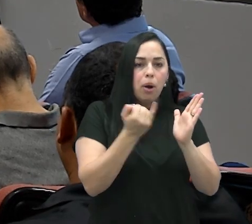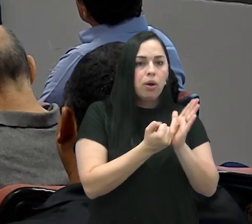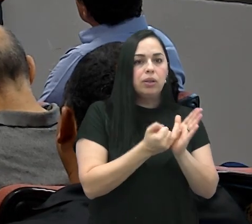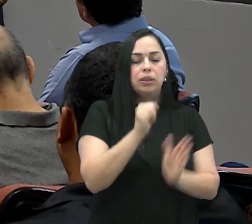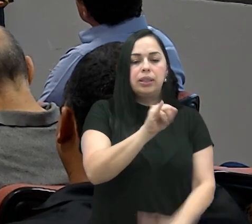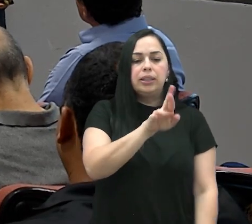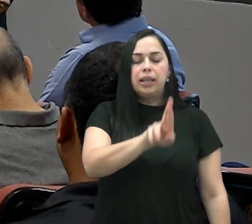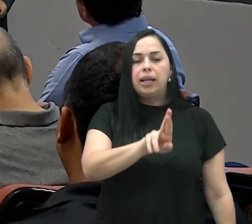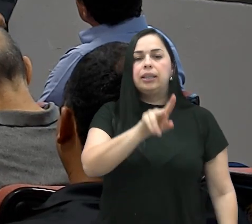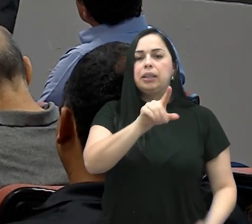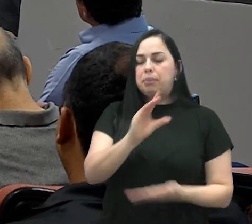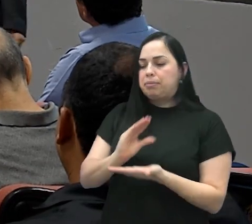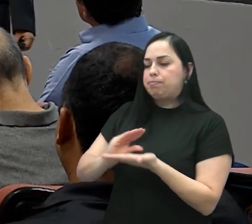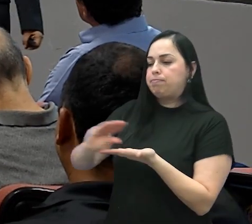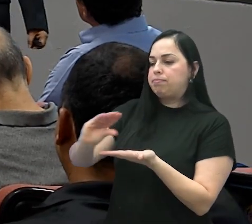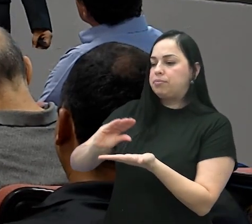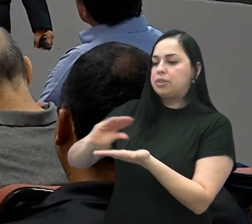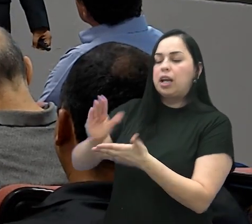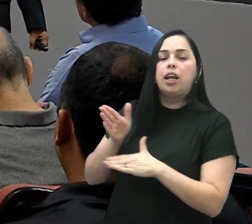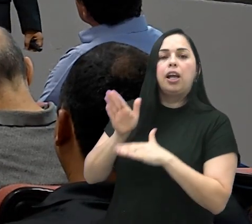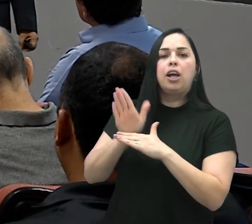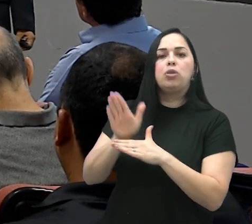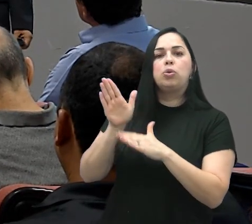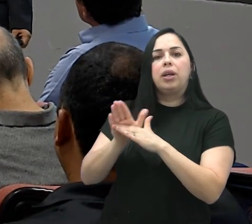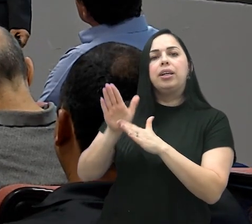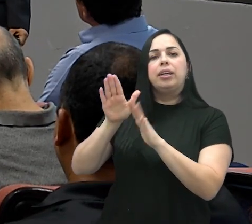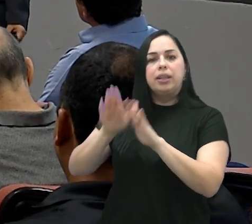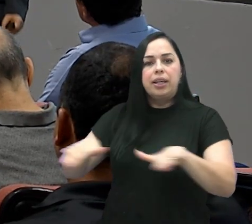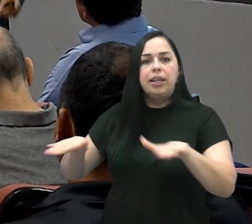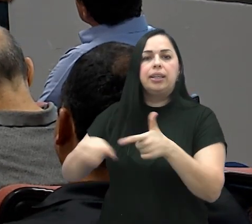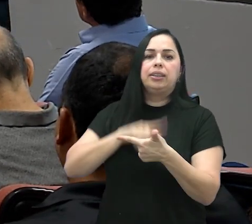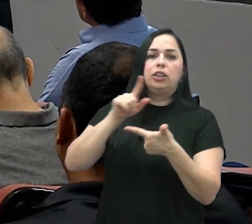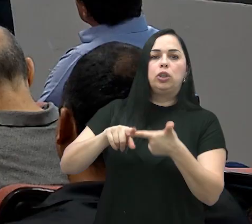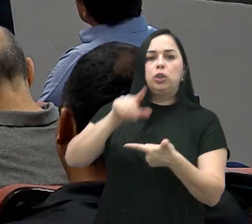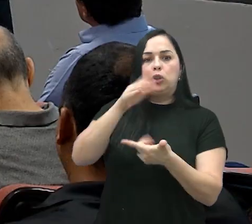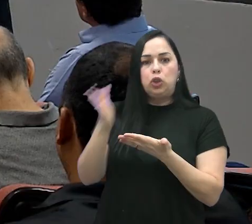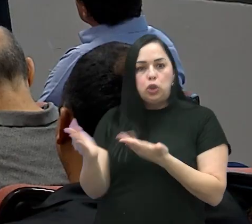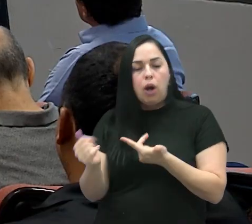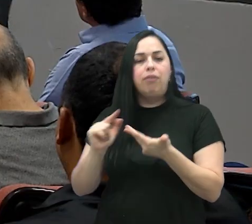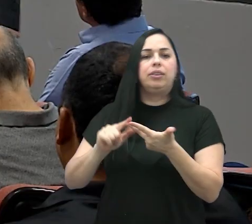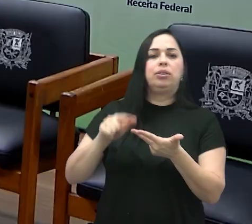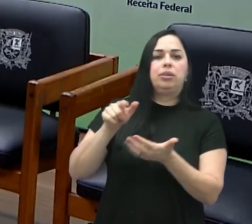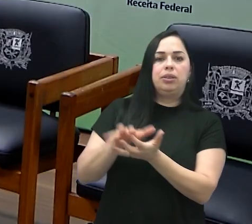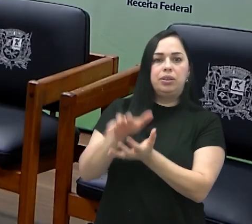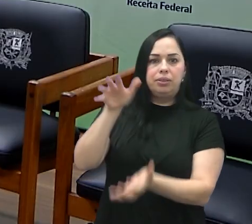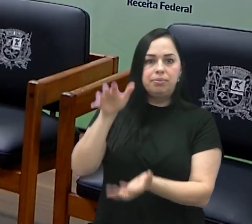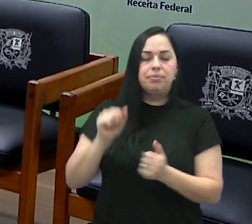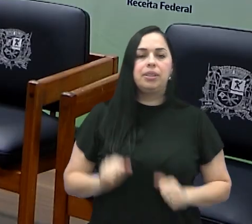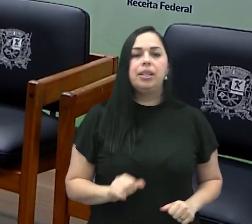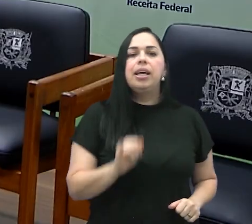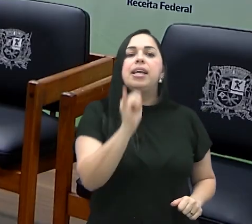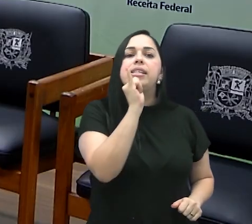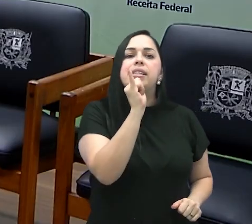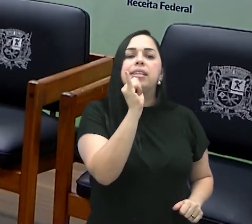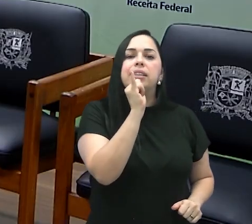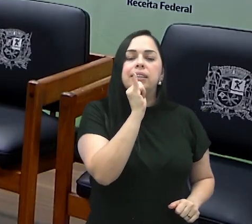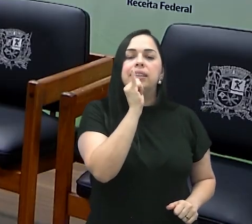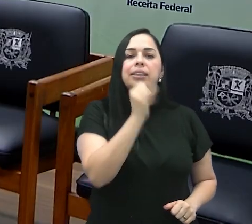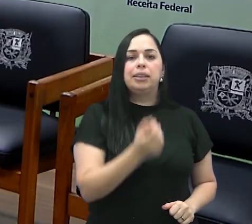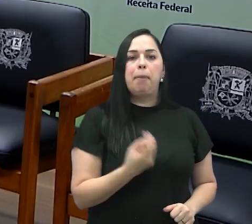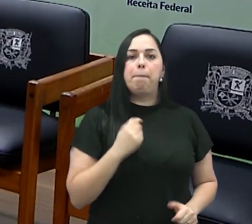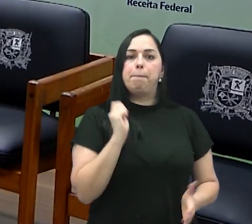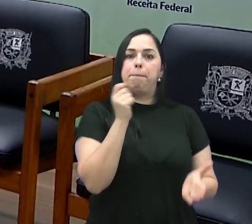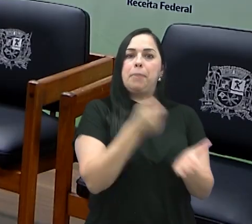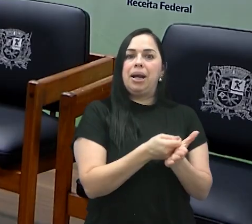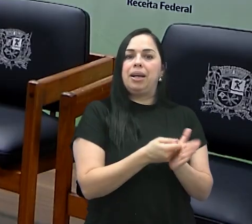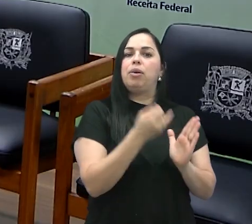imposto devido a instituições que beneficiam crianças e jovens ou idosos. Por exemplo, se você tem um imposto a pagar